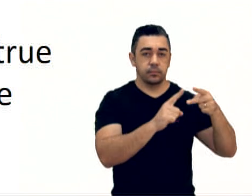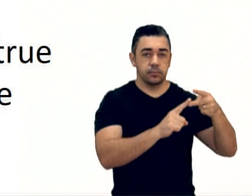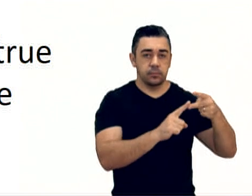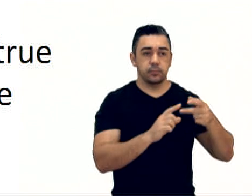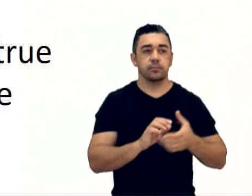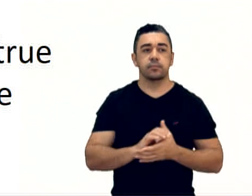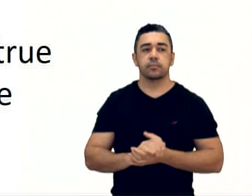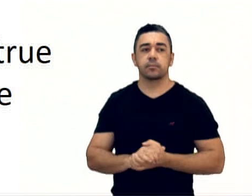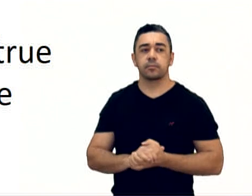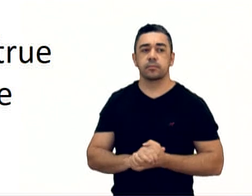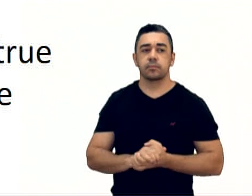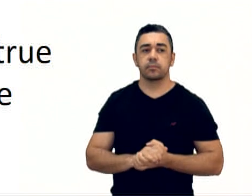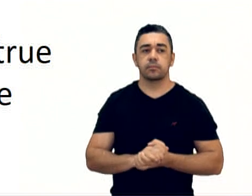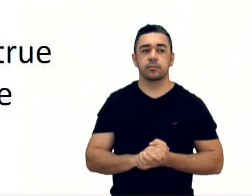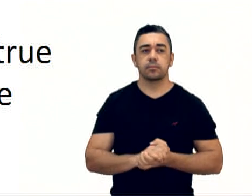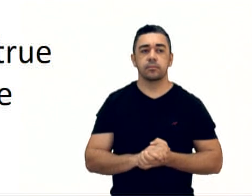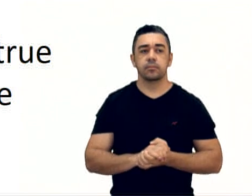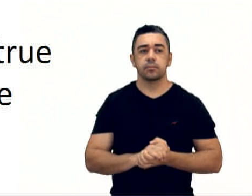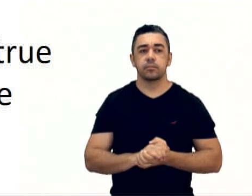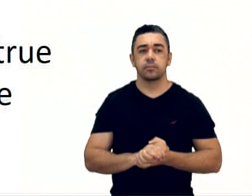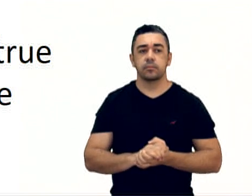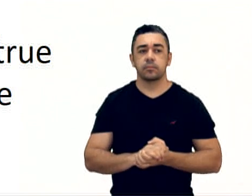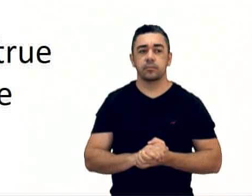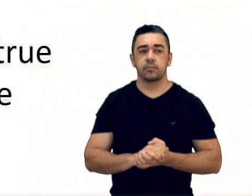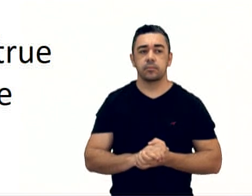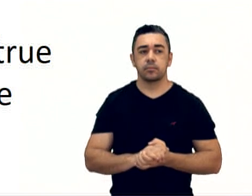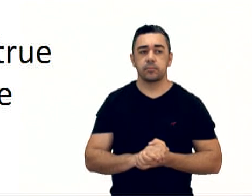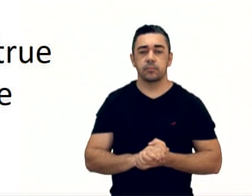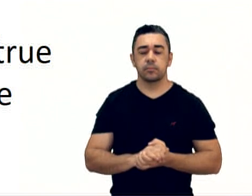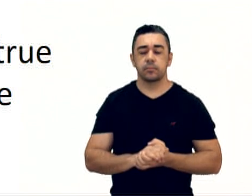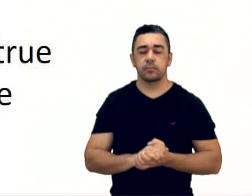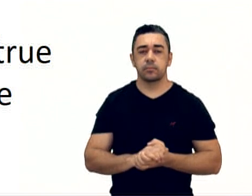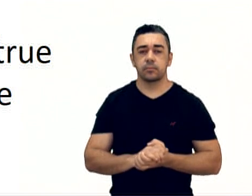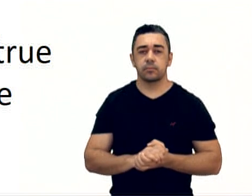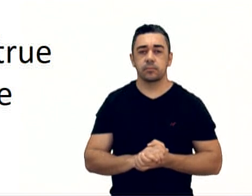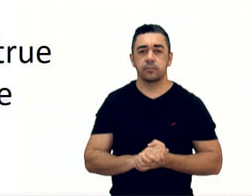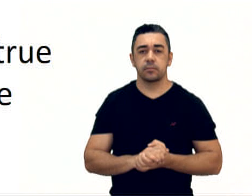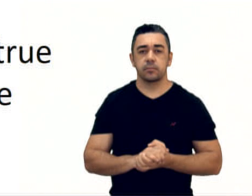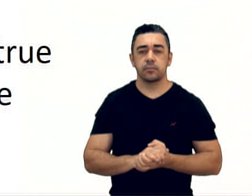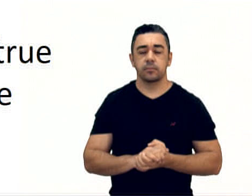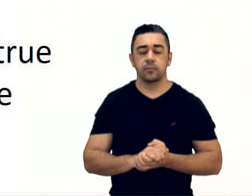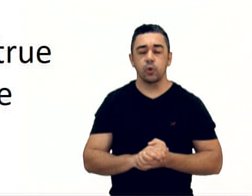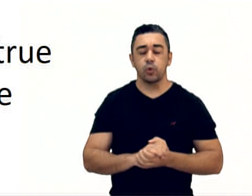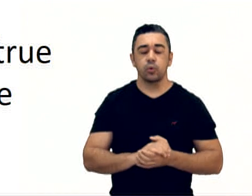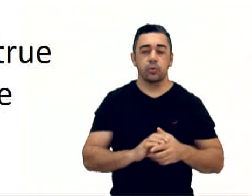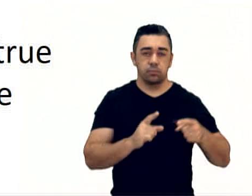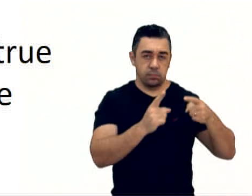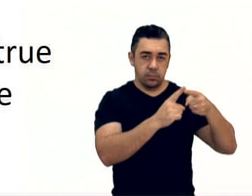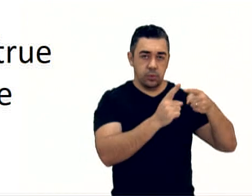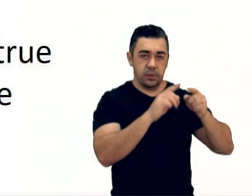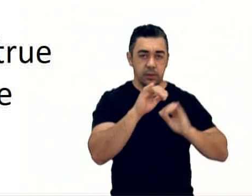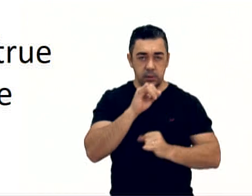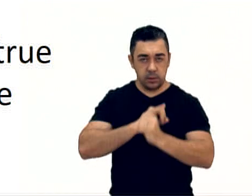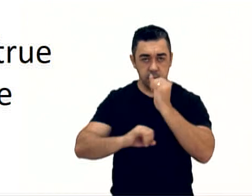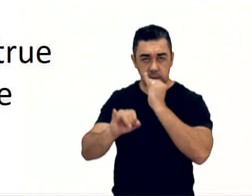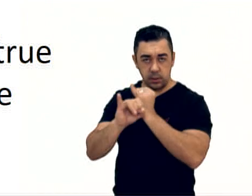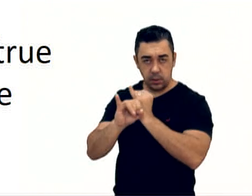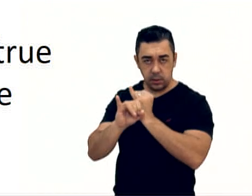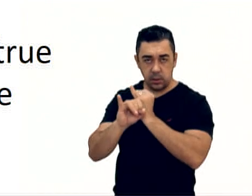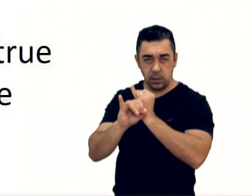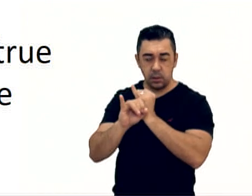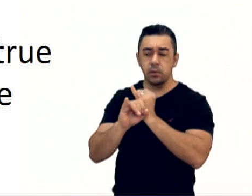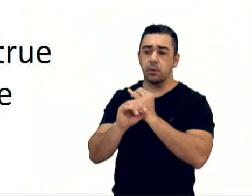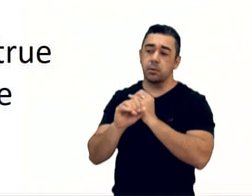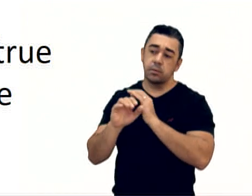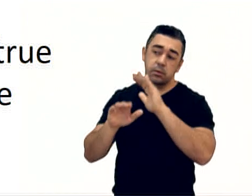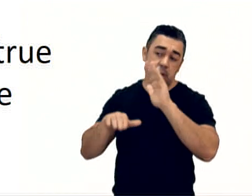can be true, or everything that is on the internet should be true. tudo que está na internet